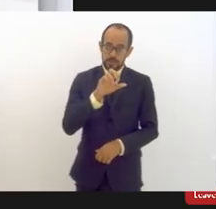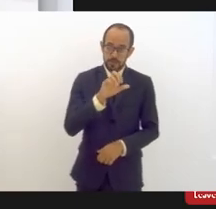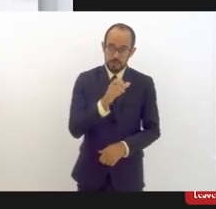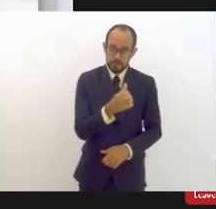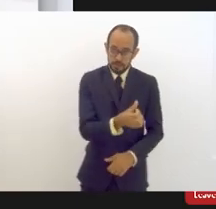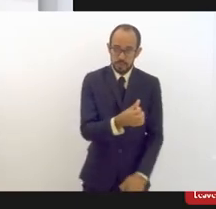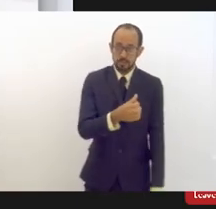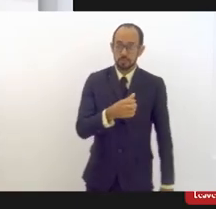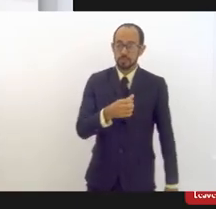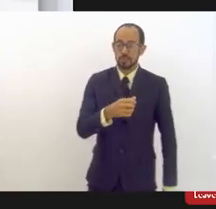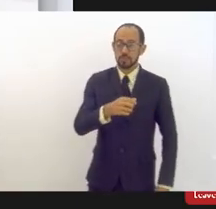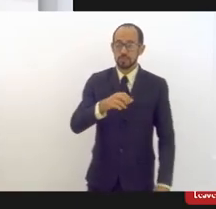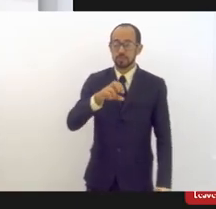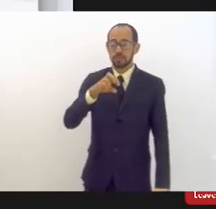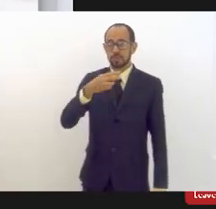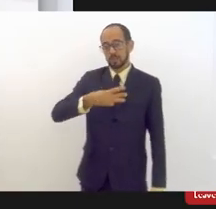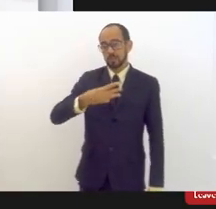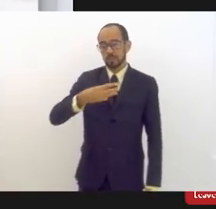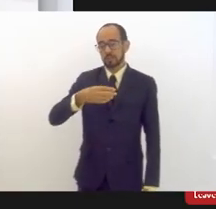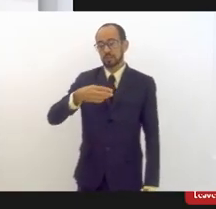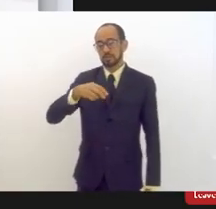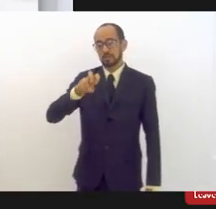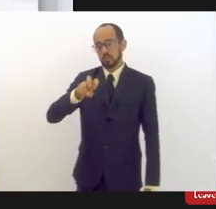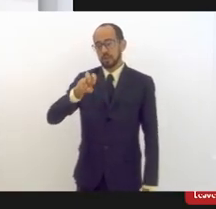pode passar.